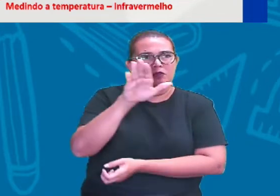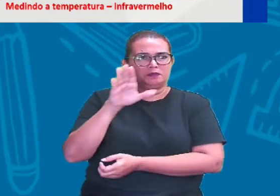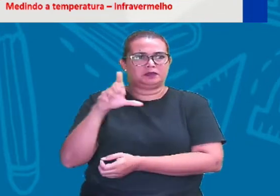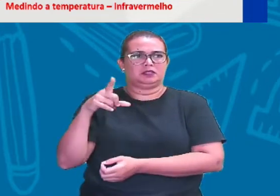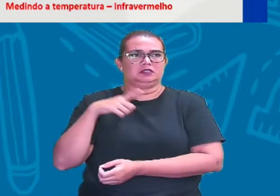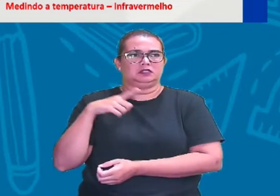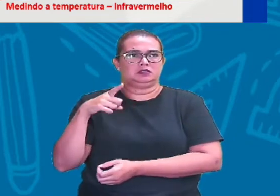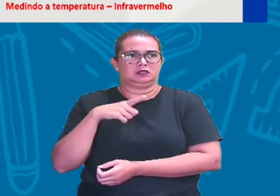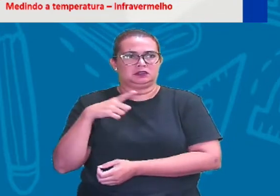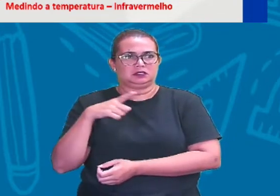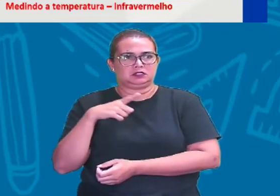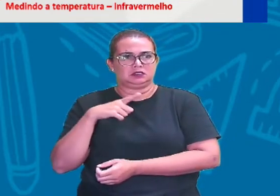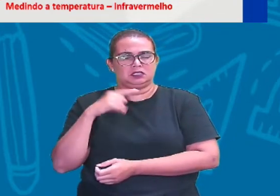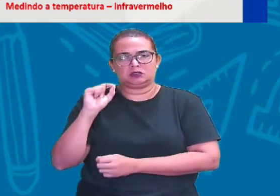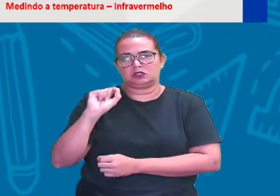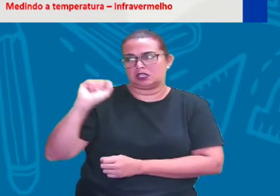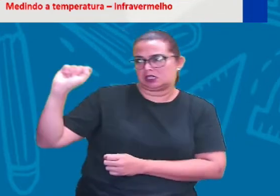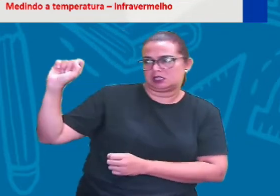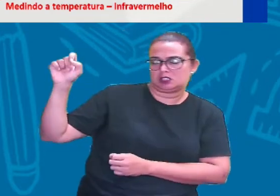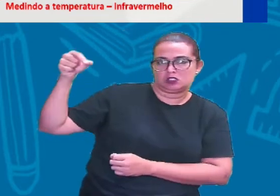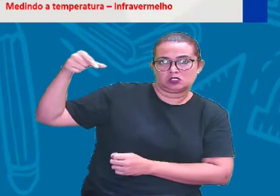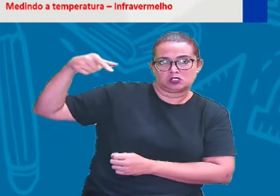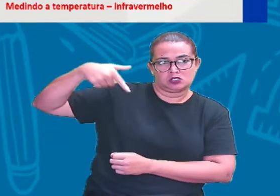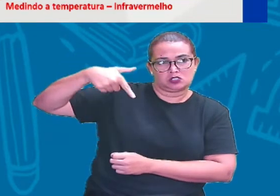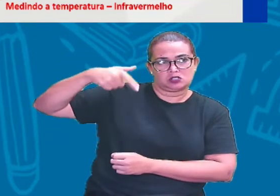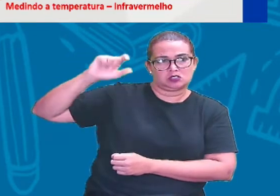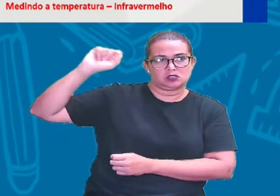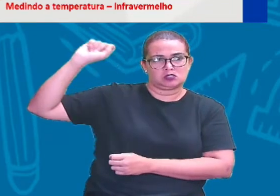Eles vão ter que estar no sol para